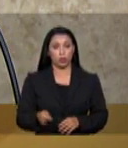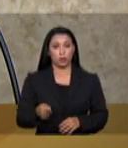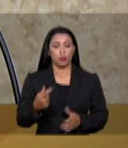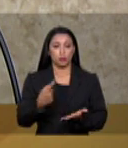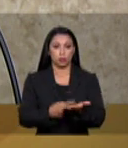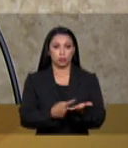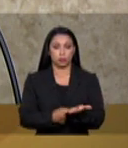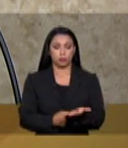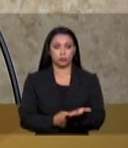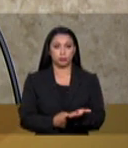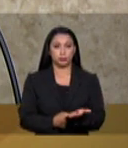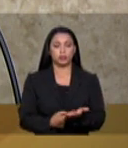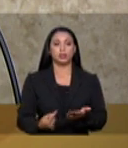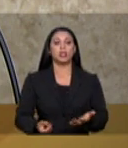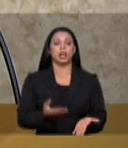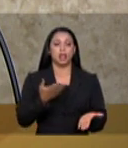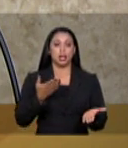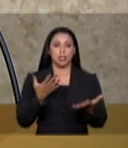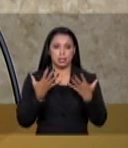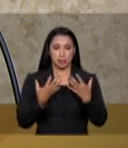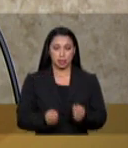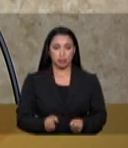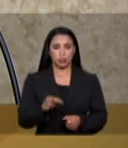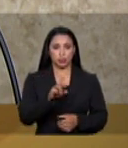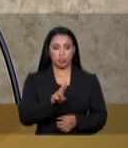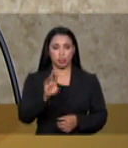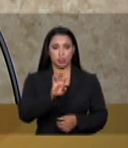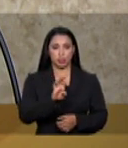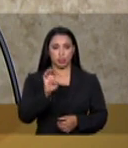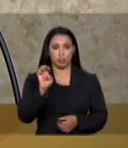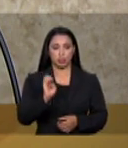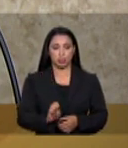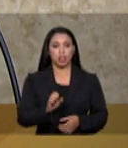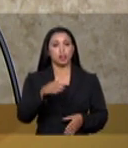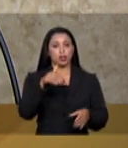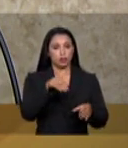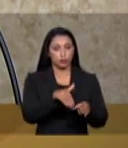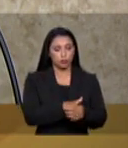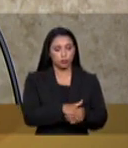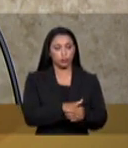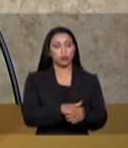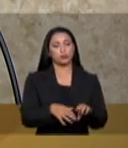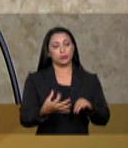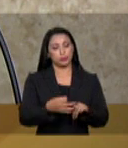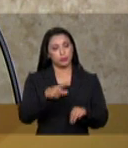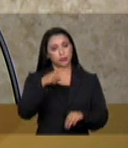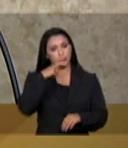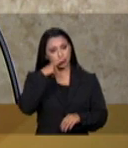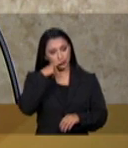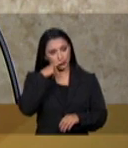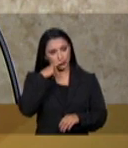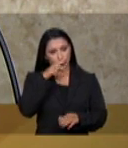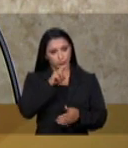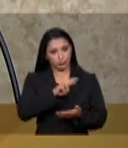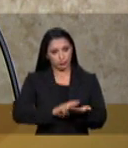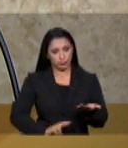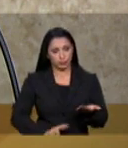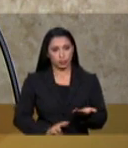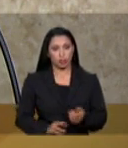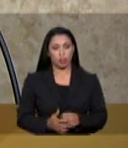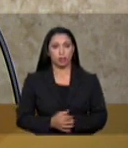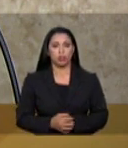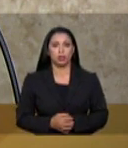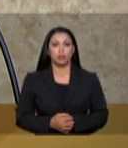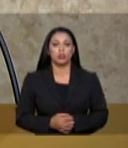dando provimento ao recurso ordinário para anular o aquário dos termos do seu quarto é pequeno